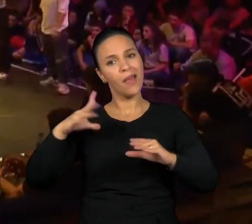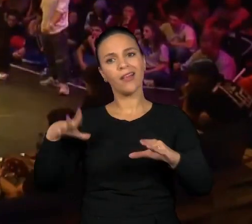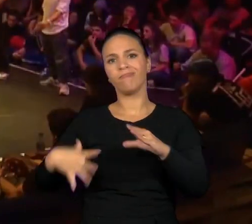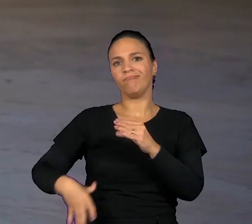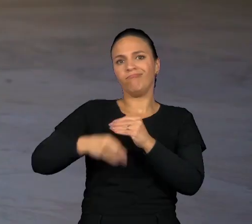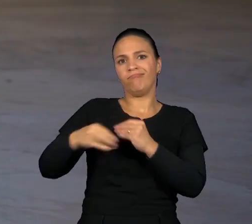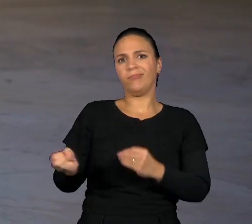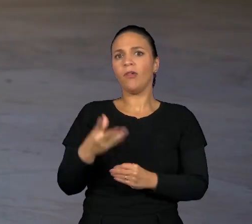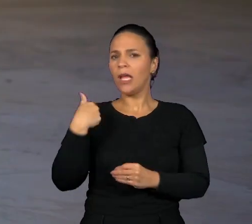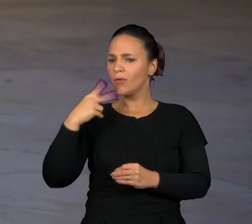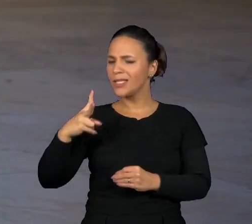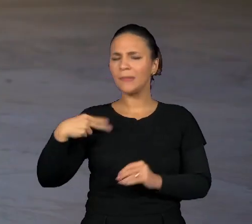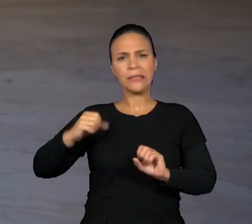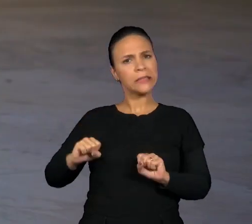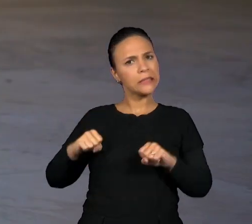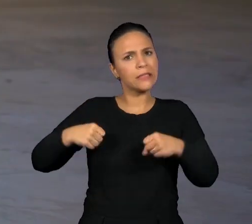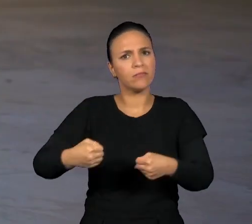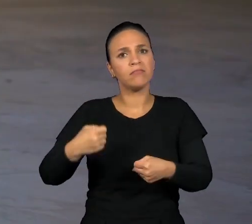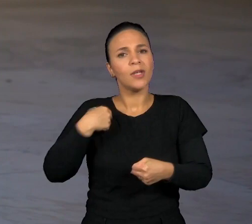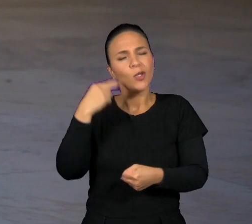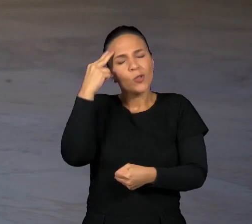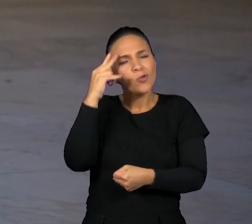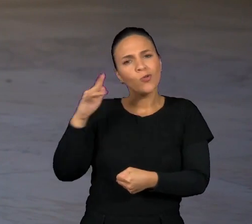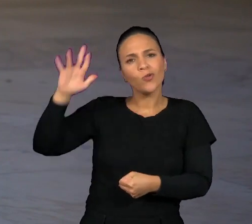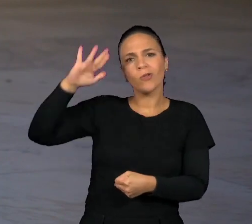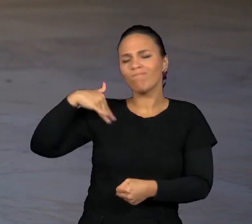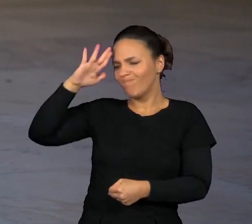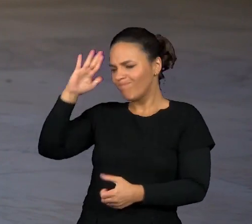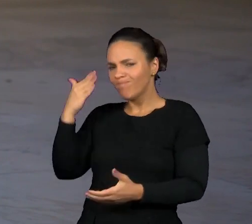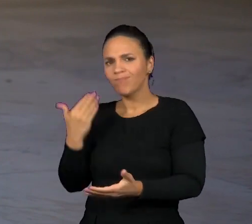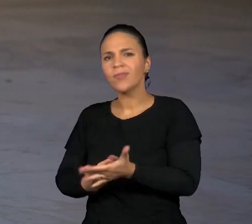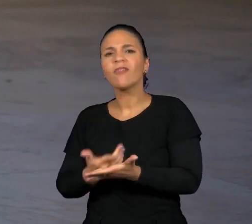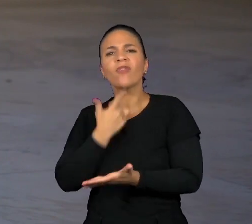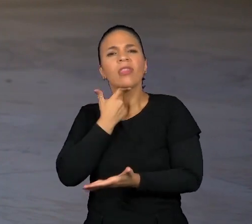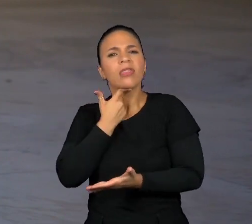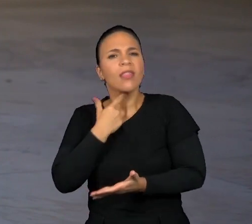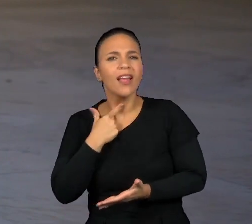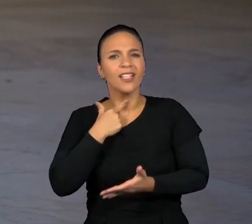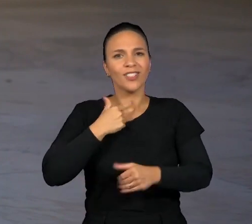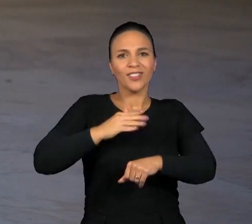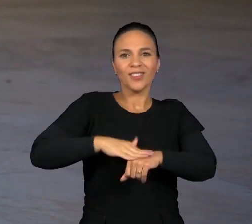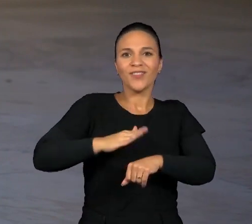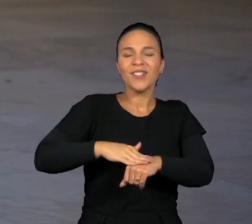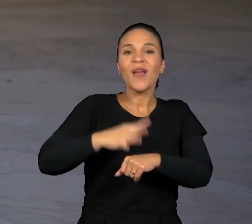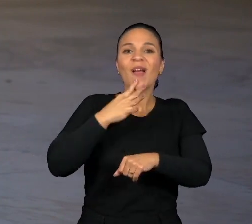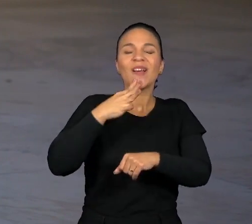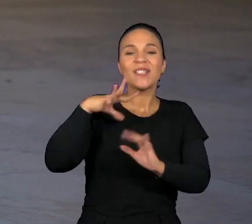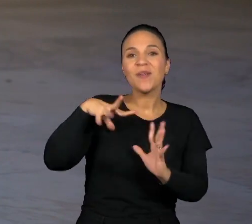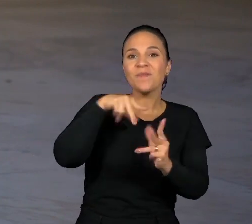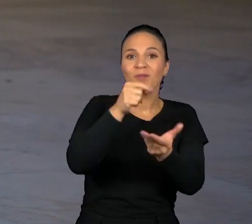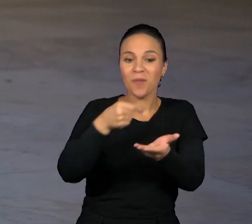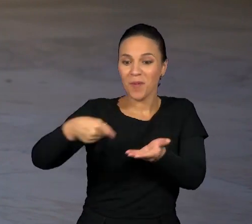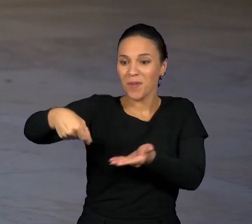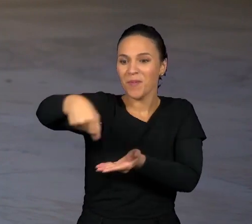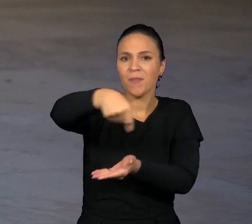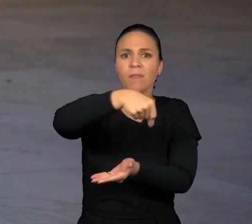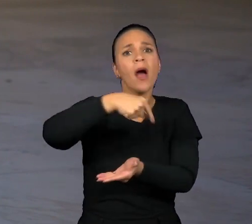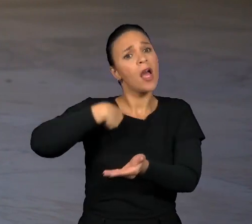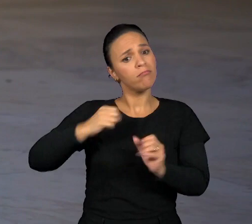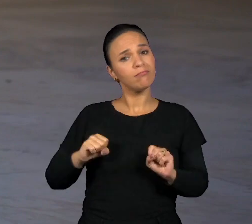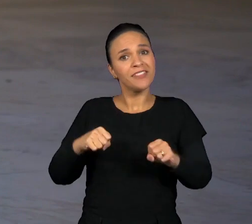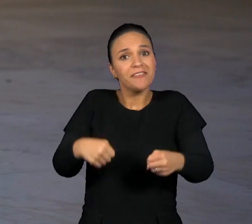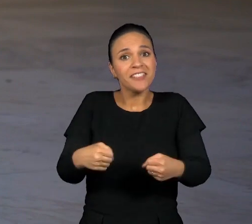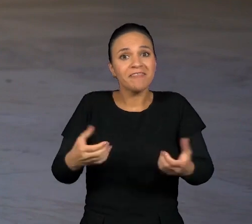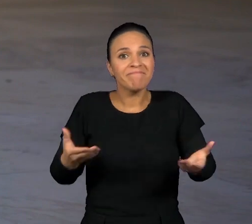muito atrás, então eu acreditei nos meus sonhos, sempre tive uma vontade muito grande de conhecer o mundo e eu corri atrás disso,